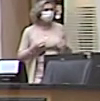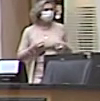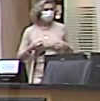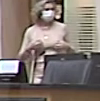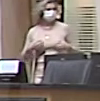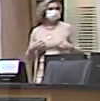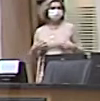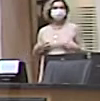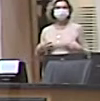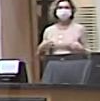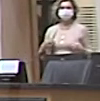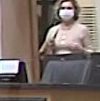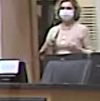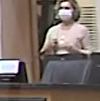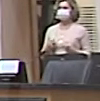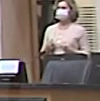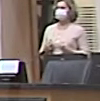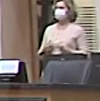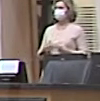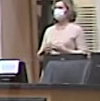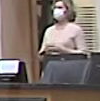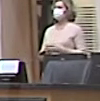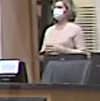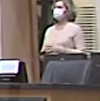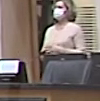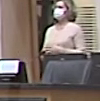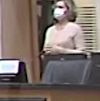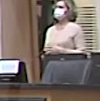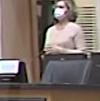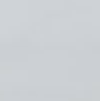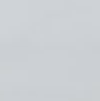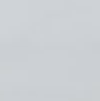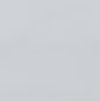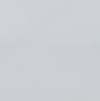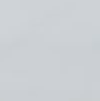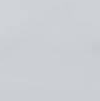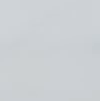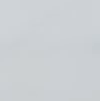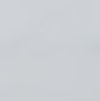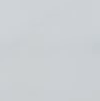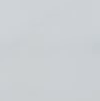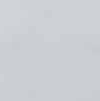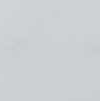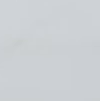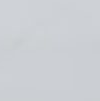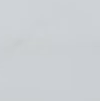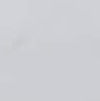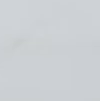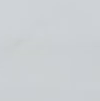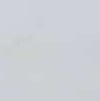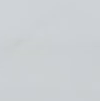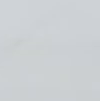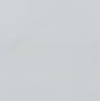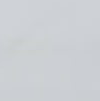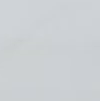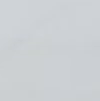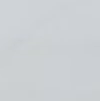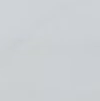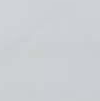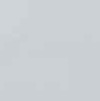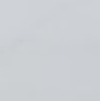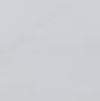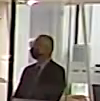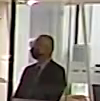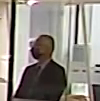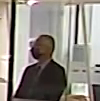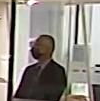Três Barras, Bela Vista do Toldo, Papanduva e Major Vieira têm sido esquecidos pela administração pública